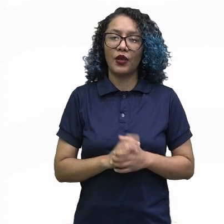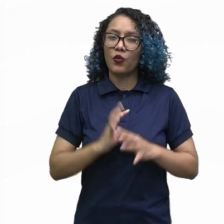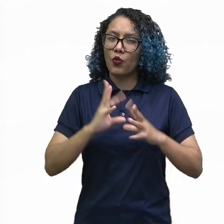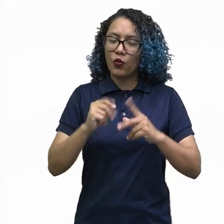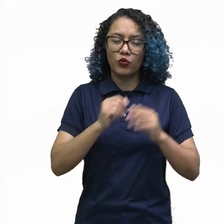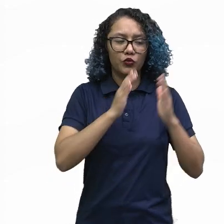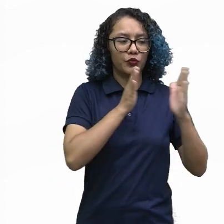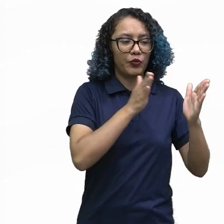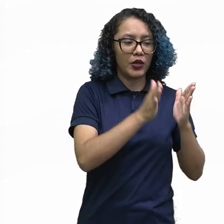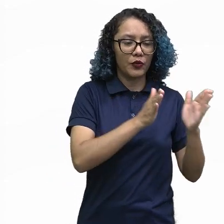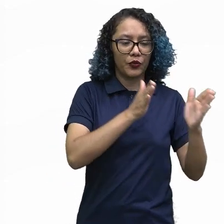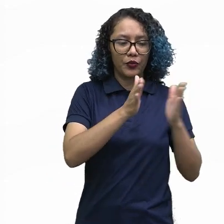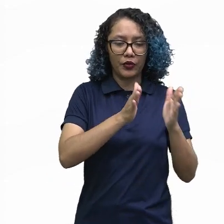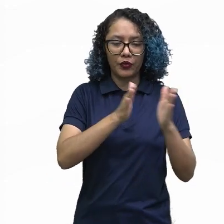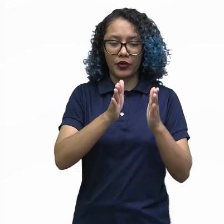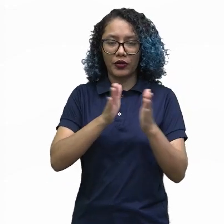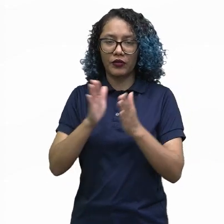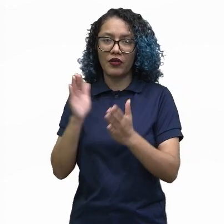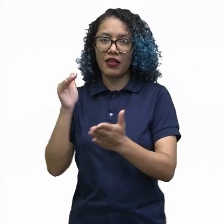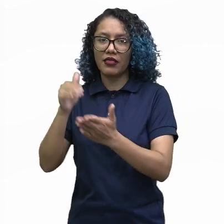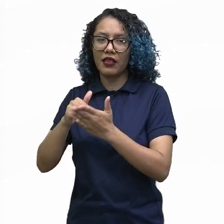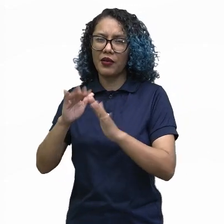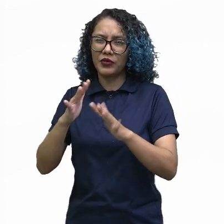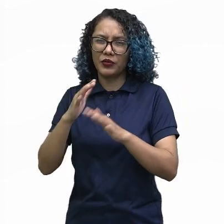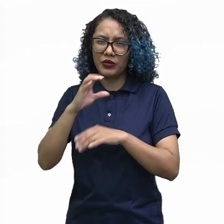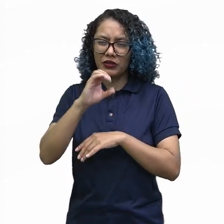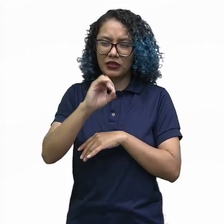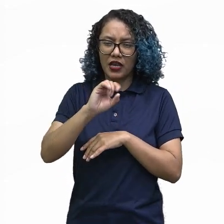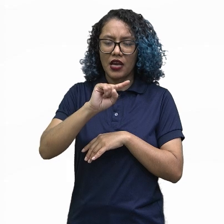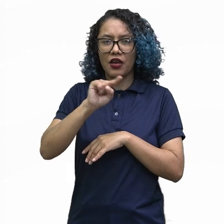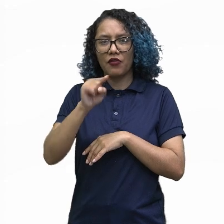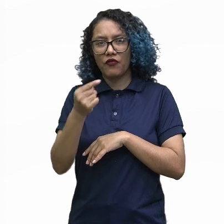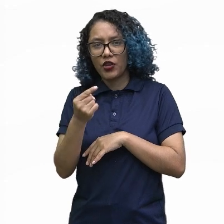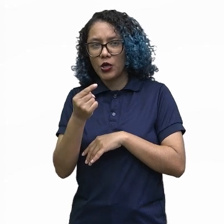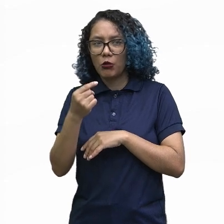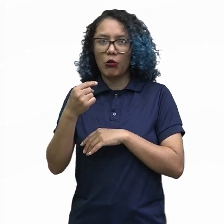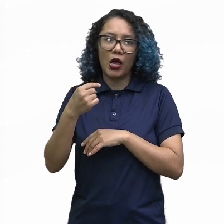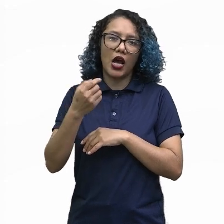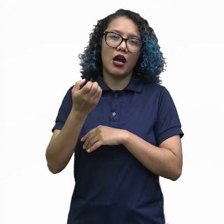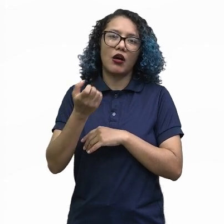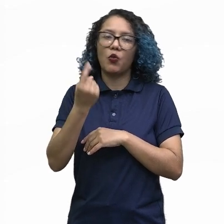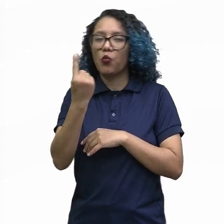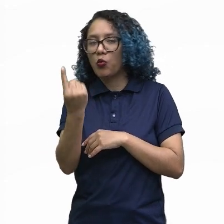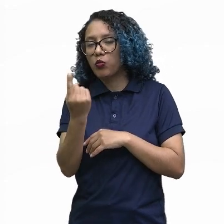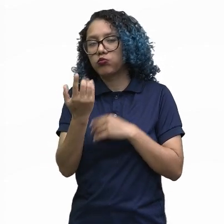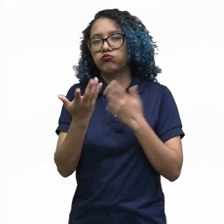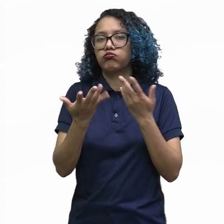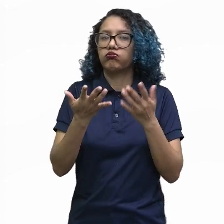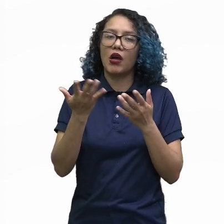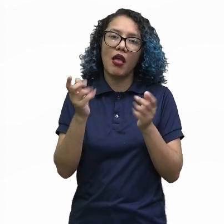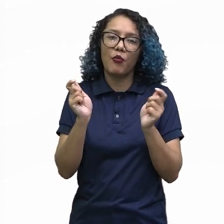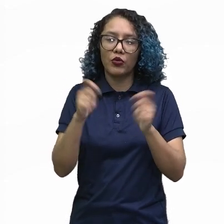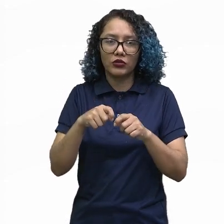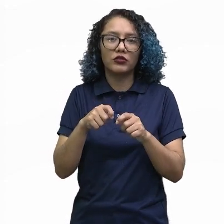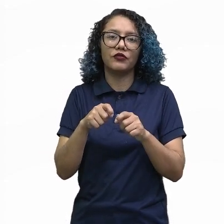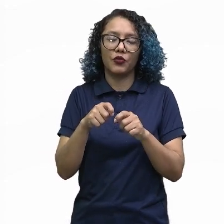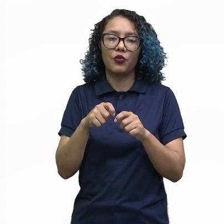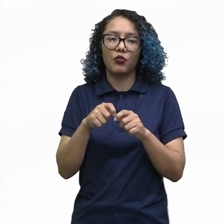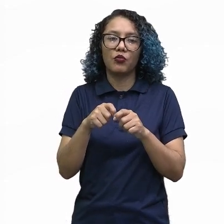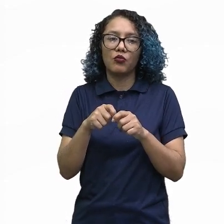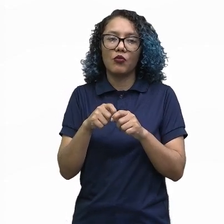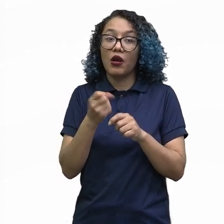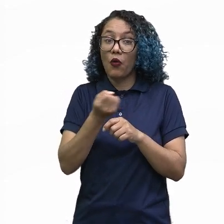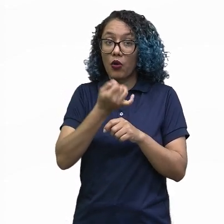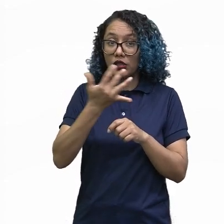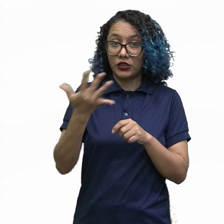até chegar, assim, num valor de 0, alguma coisa, né, 0,1, que aí é um valor que realmente